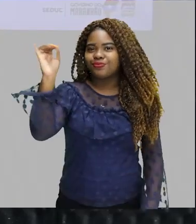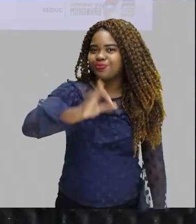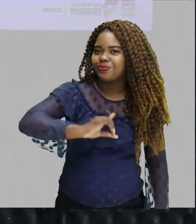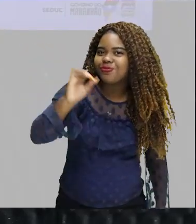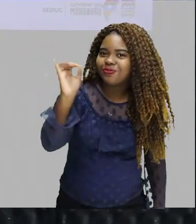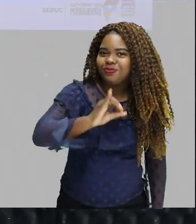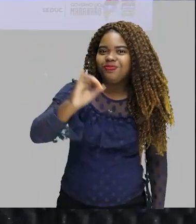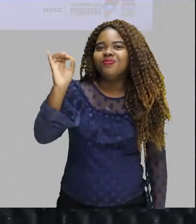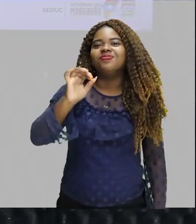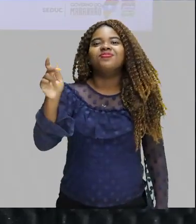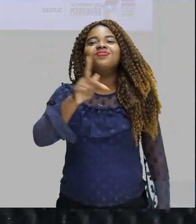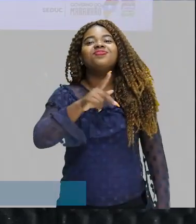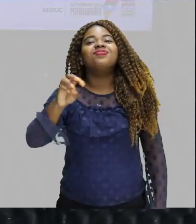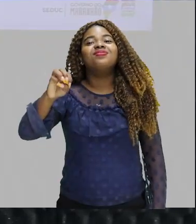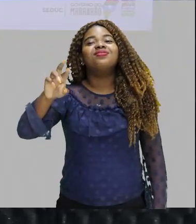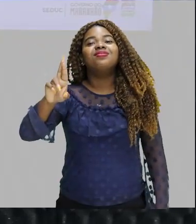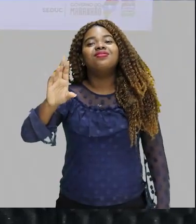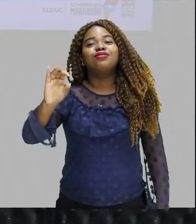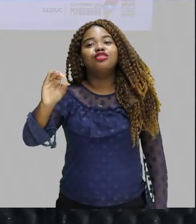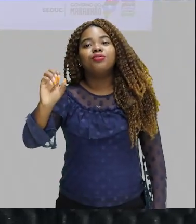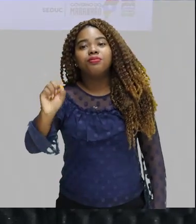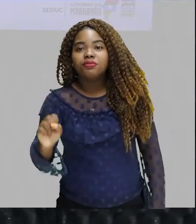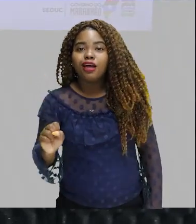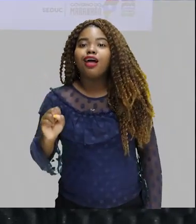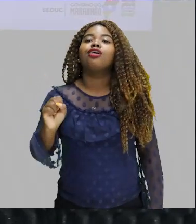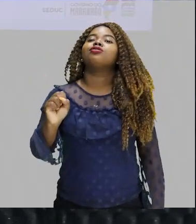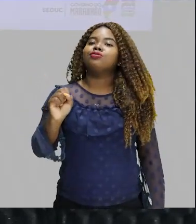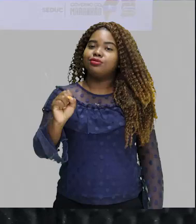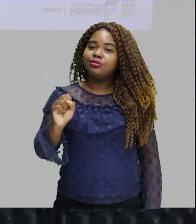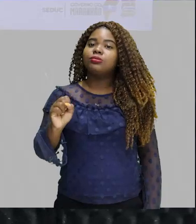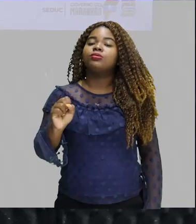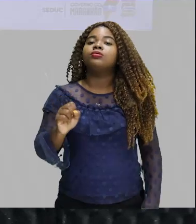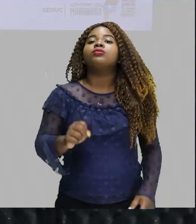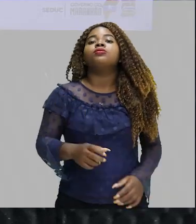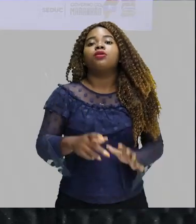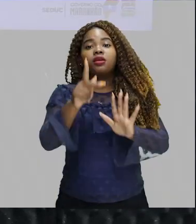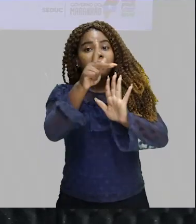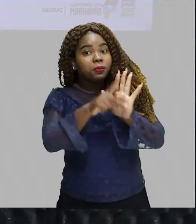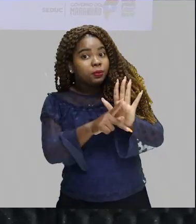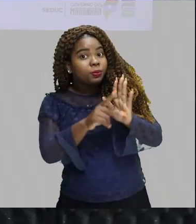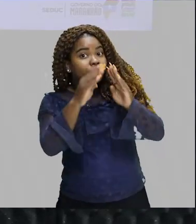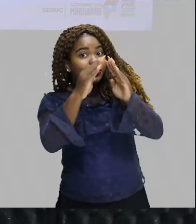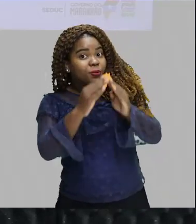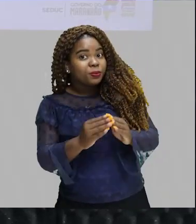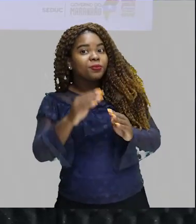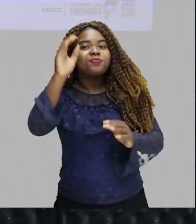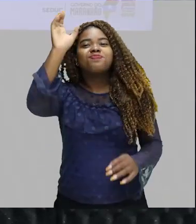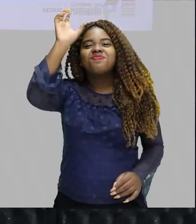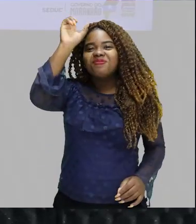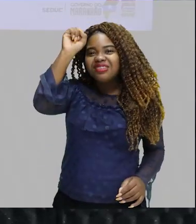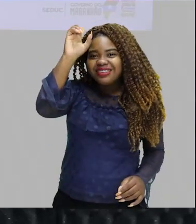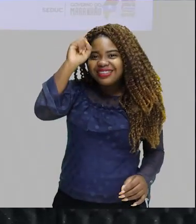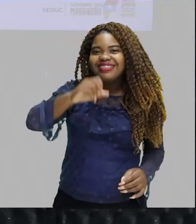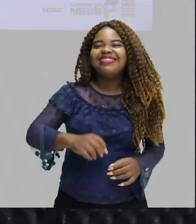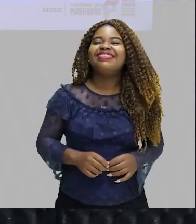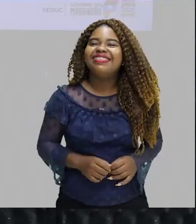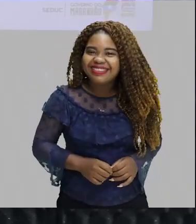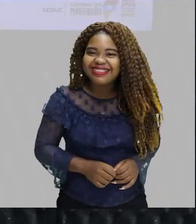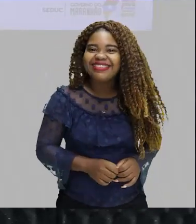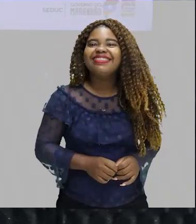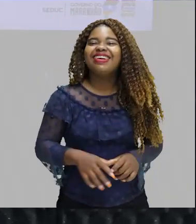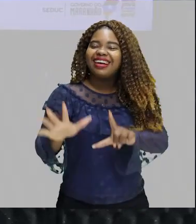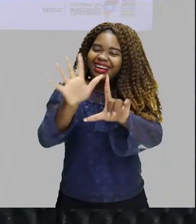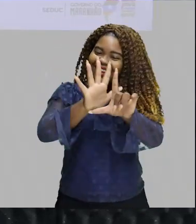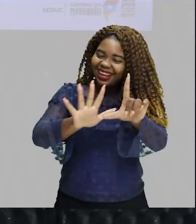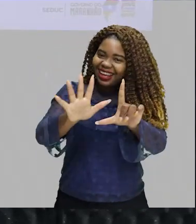Fala, galerinha bonita! Professor Marcos Cunha na área para mais um projeto nosso. Fiquem em casa aprendendo da